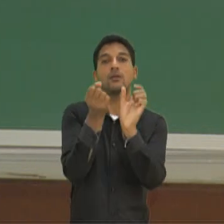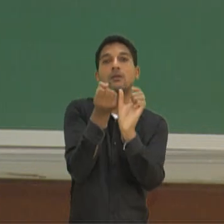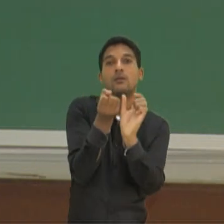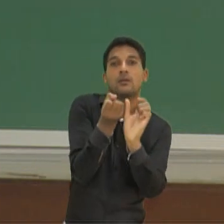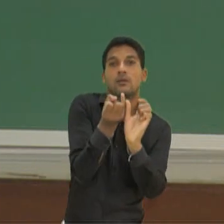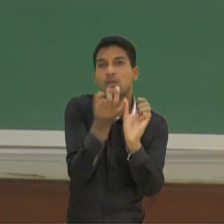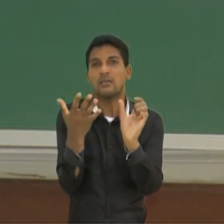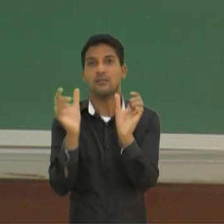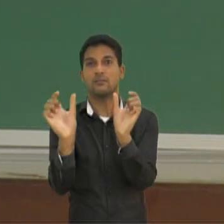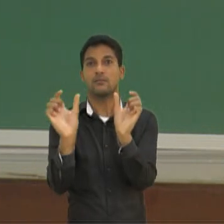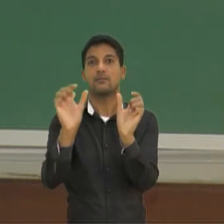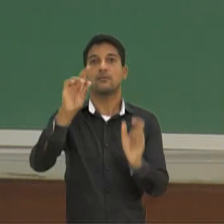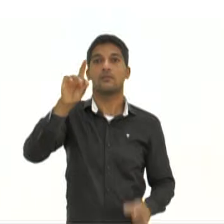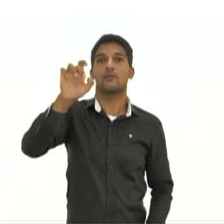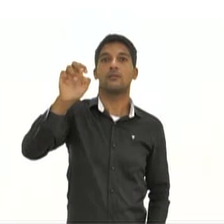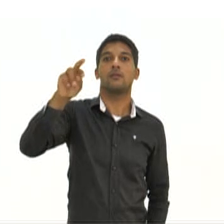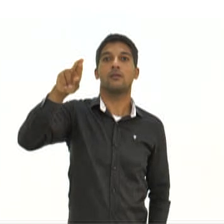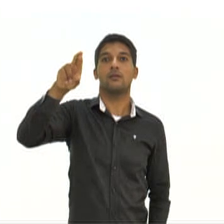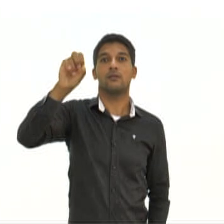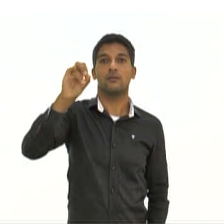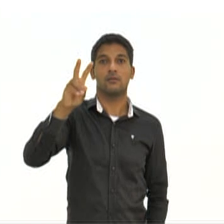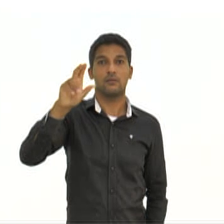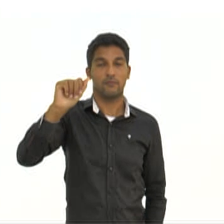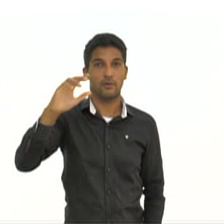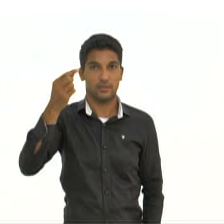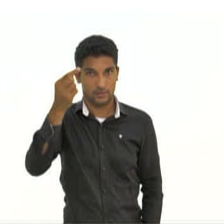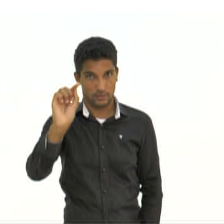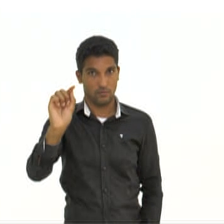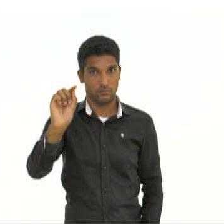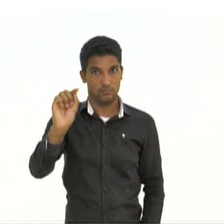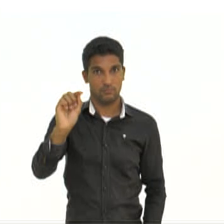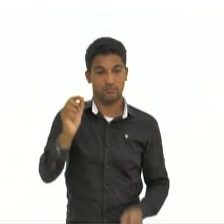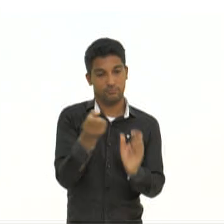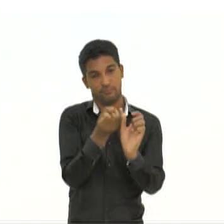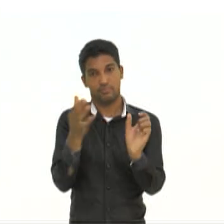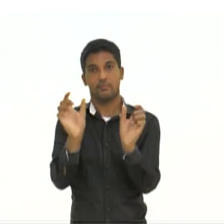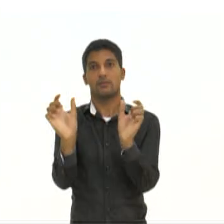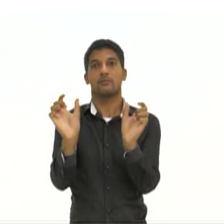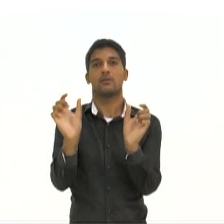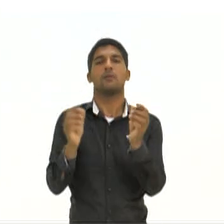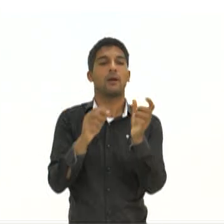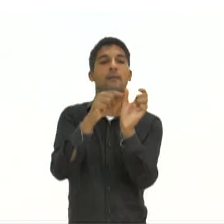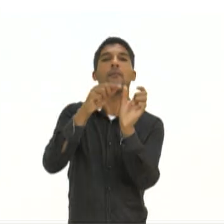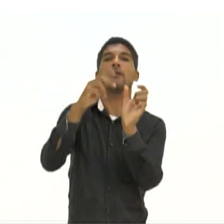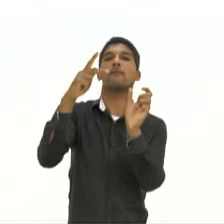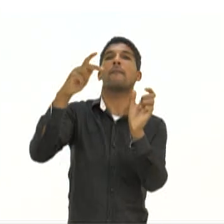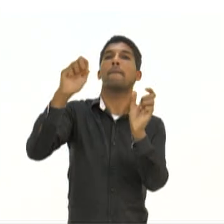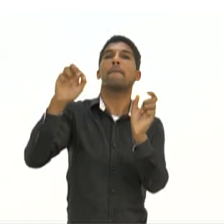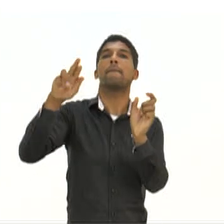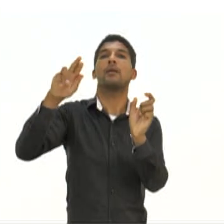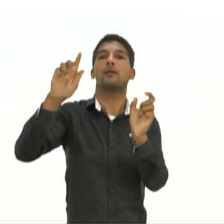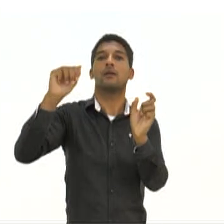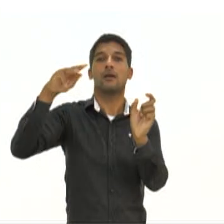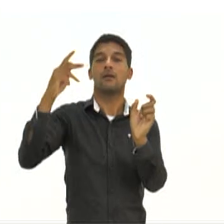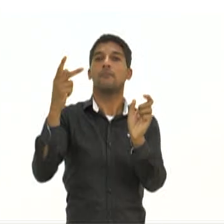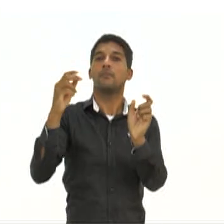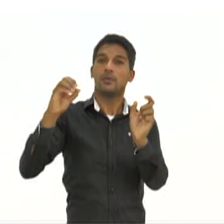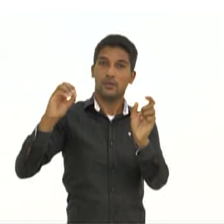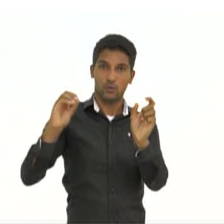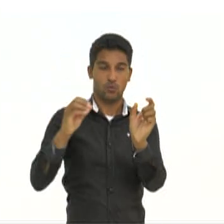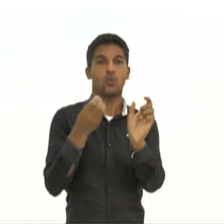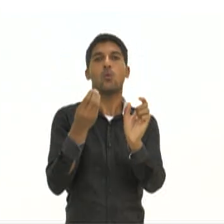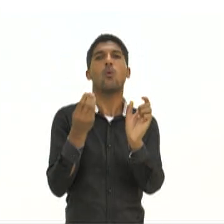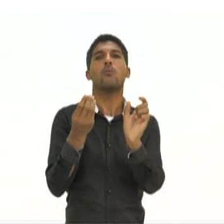seguinte, explique como ocorreu a formação da palavra pergaminho. Eu já dei um spoiler, quero ver como é que está a memória de vocês. Para escrever